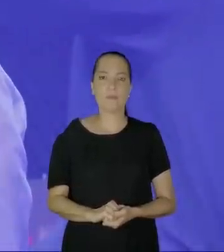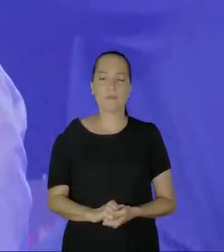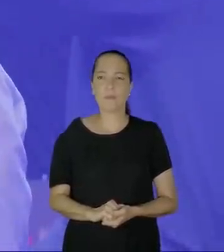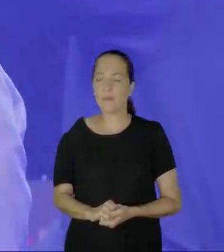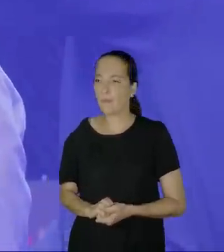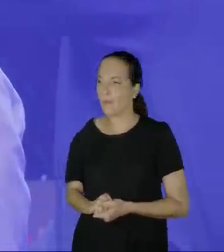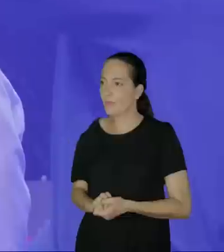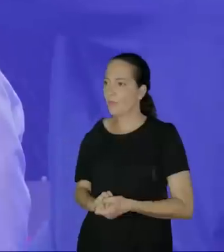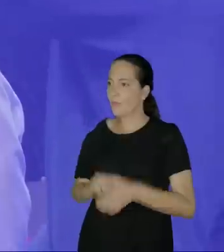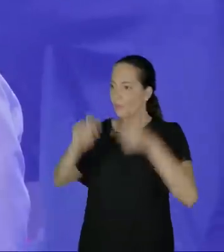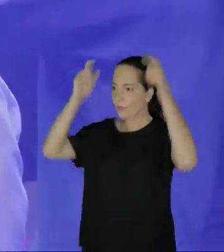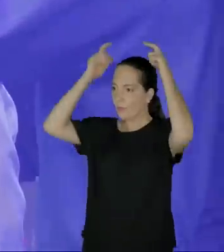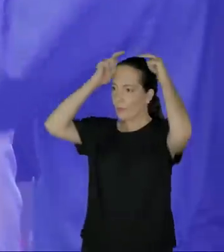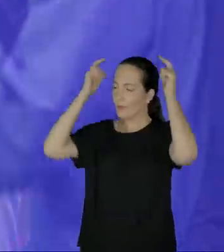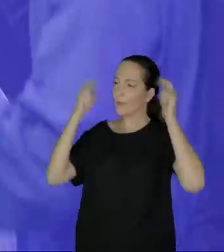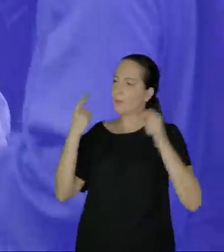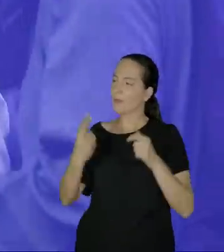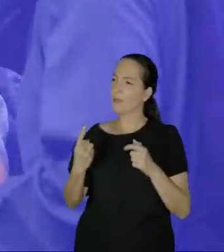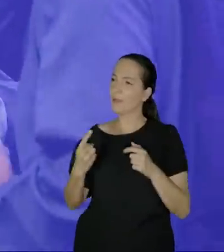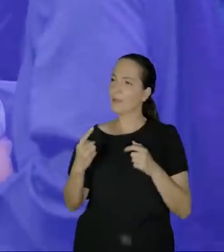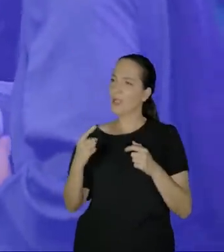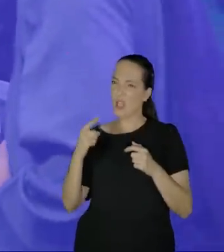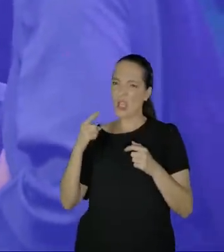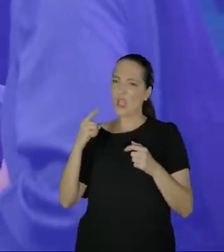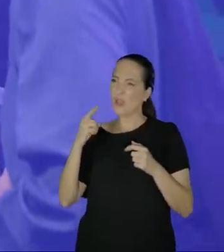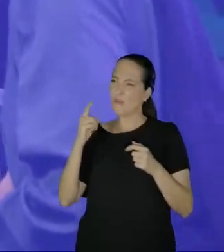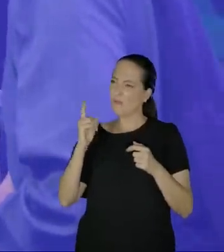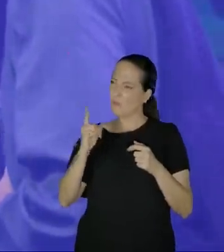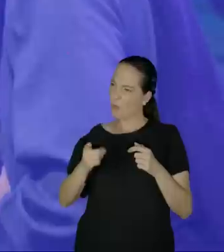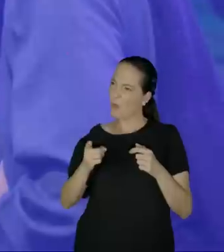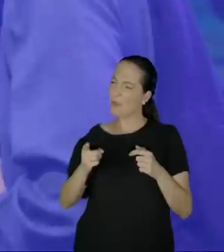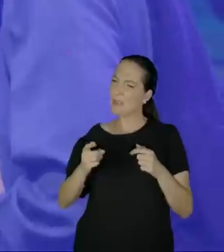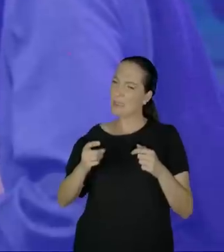Rabi, também fostes ferido como um simples mortal?